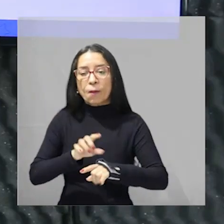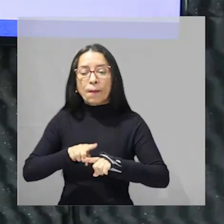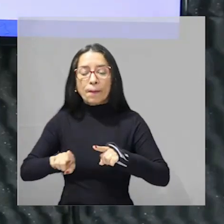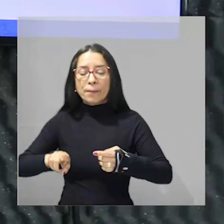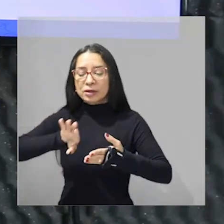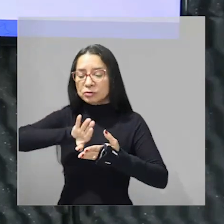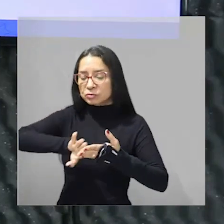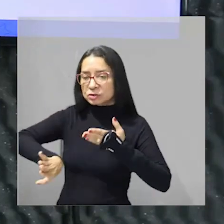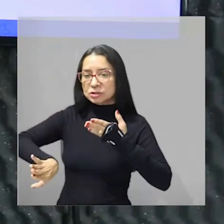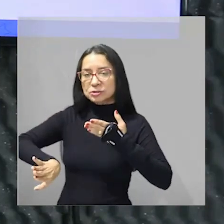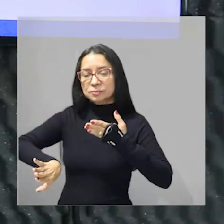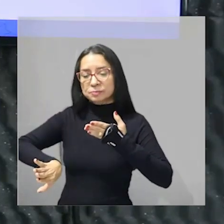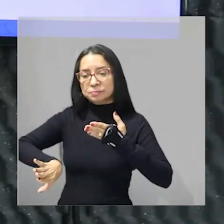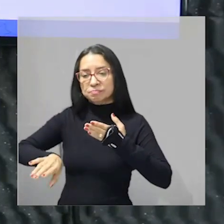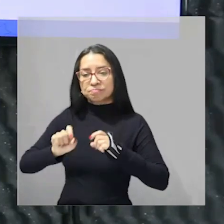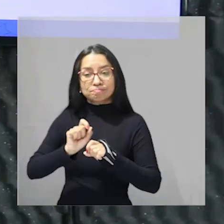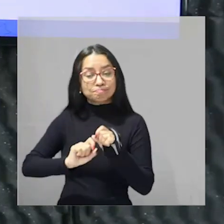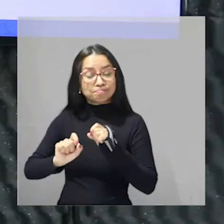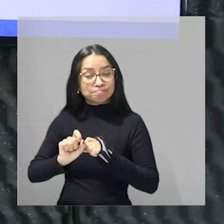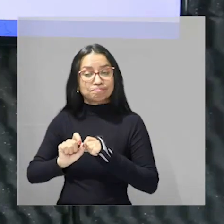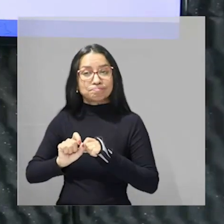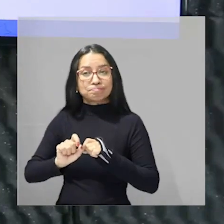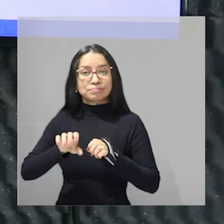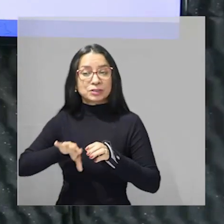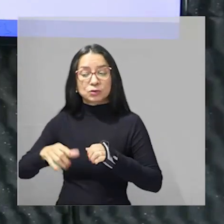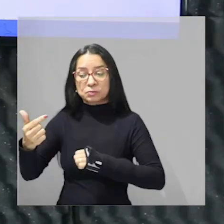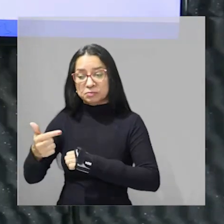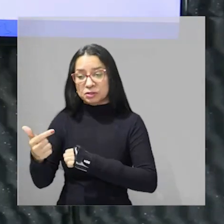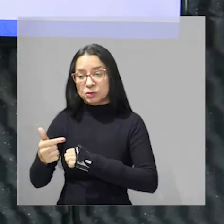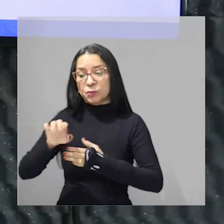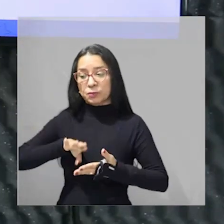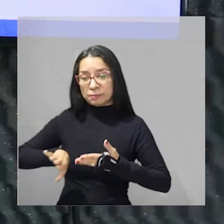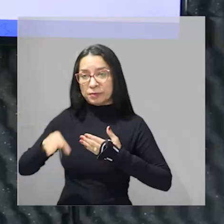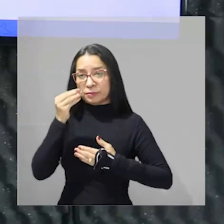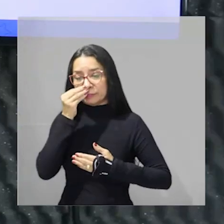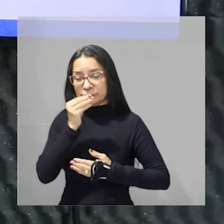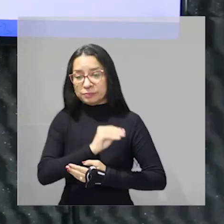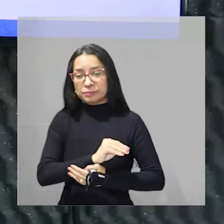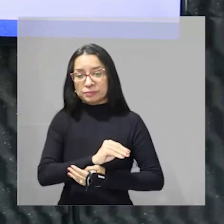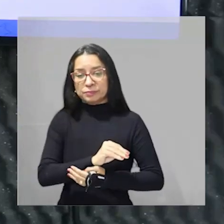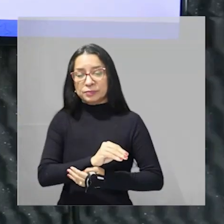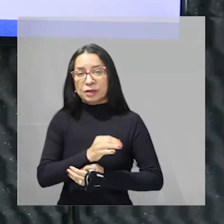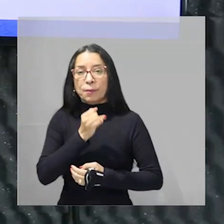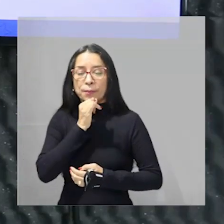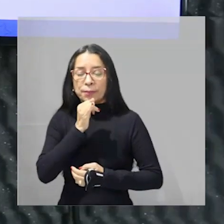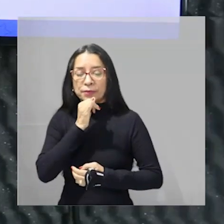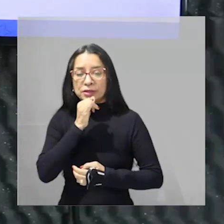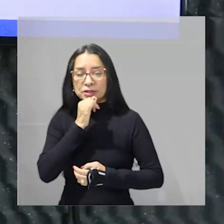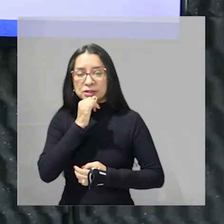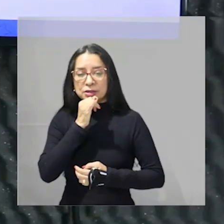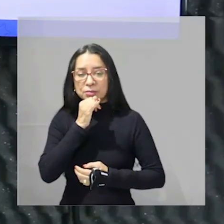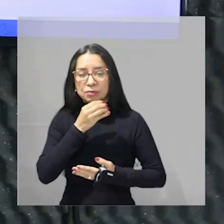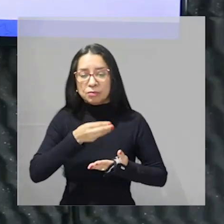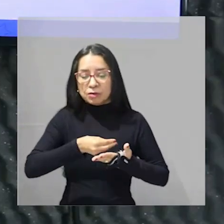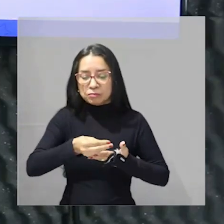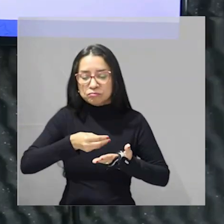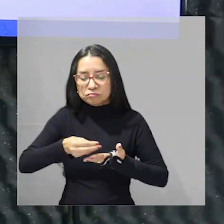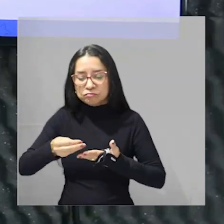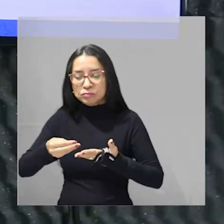Distribuição das vacinas, por exemplo, da Covid. Presta bem atenção, pega aí na tua memória. Produção da